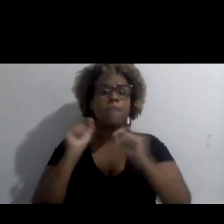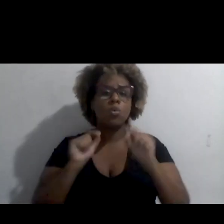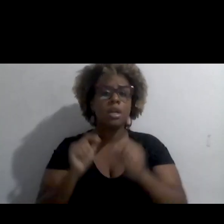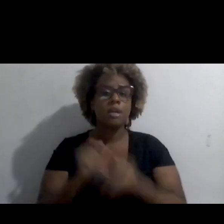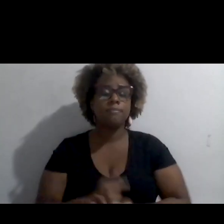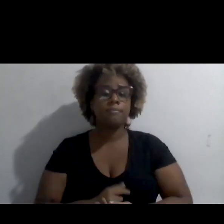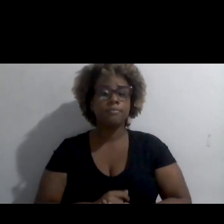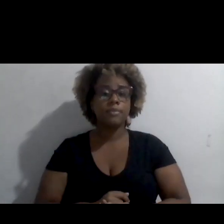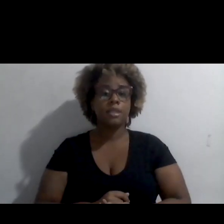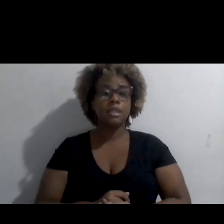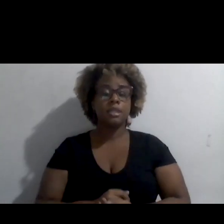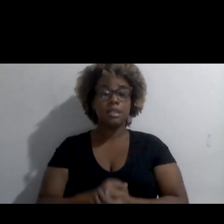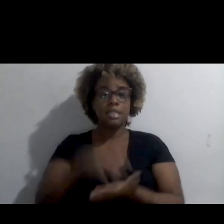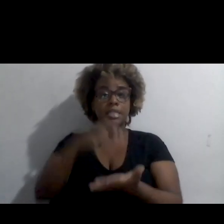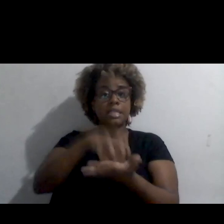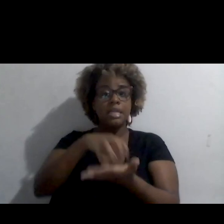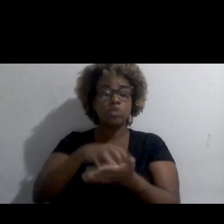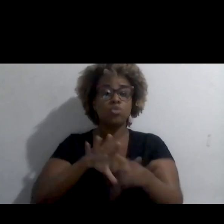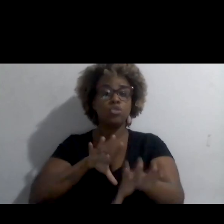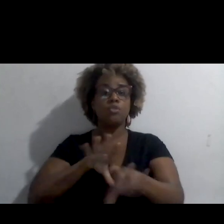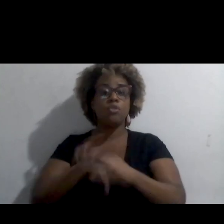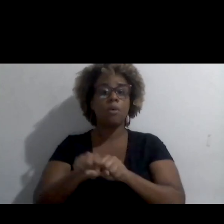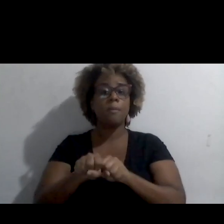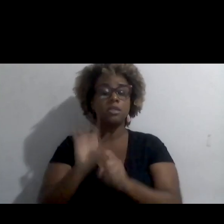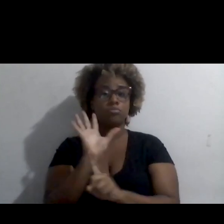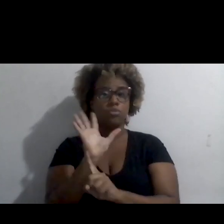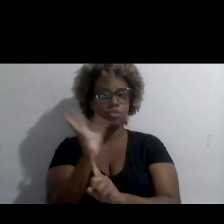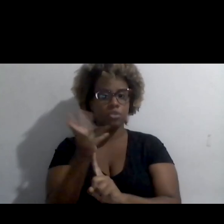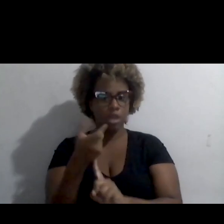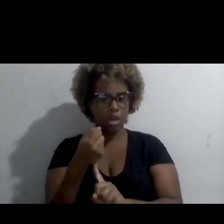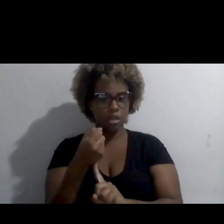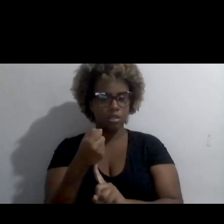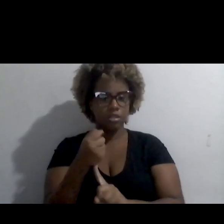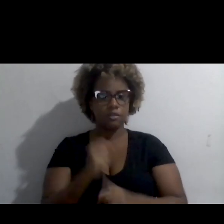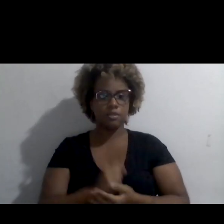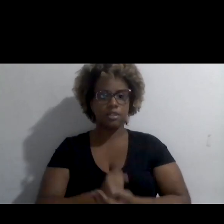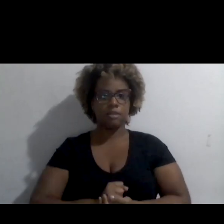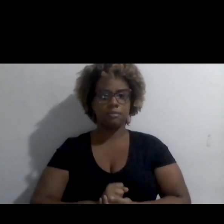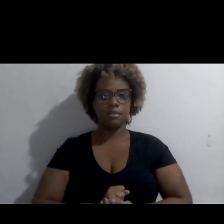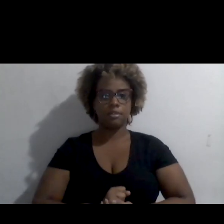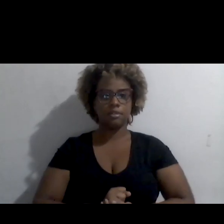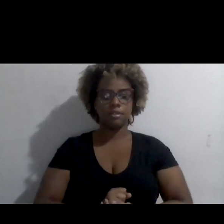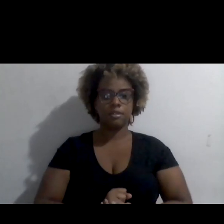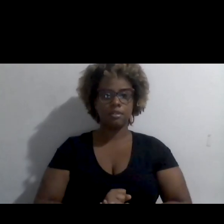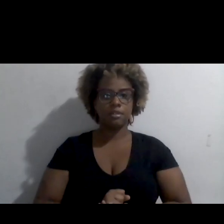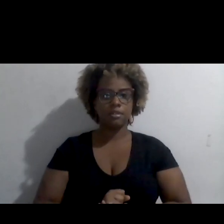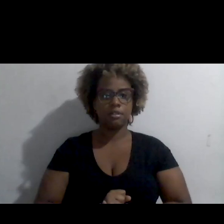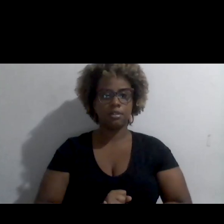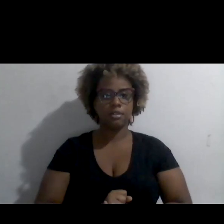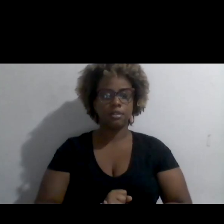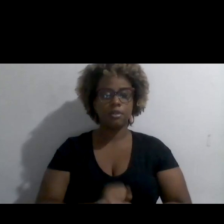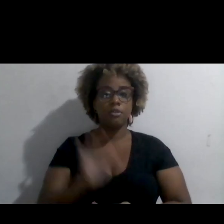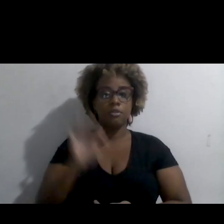de Formação em Arte no Pelourinho, que foi criado na gestão de Albino Rubim, junto com a nossa necessária Beth